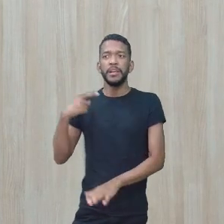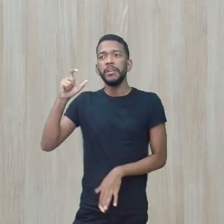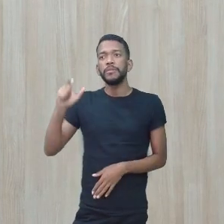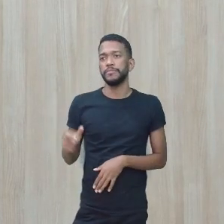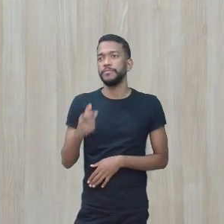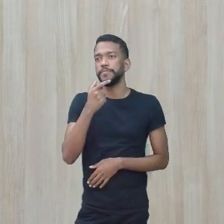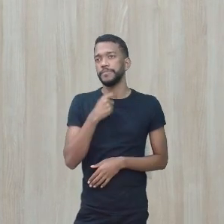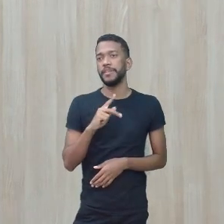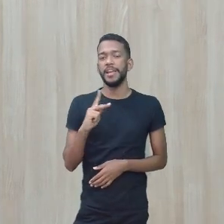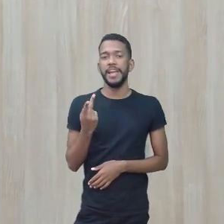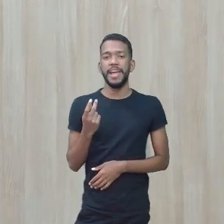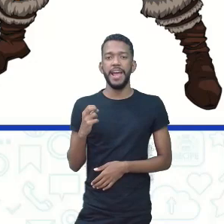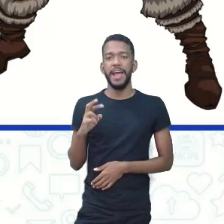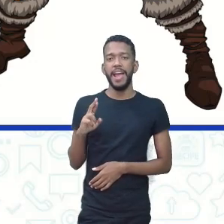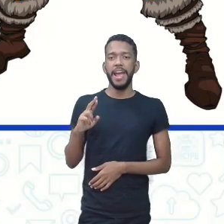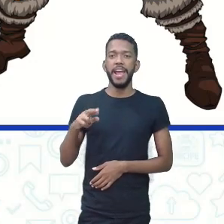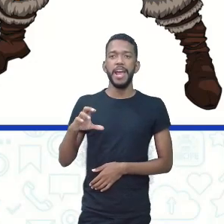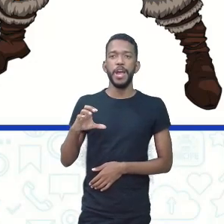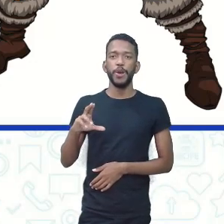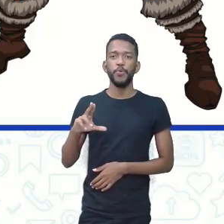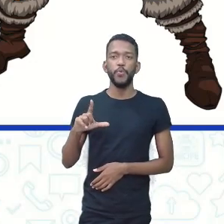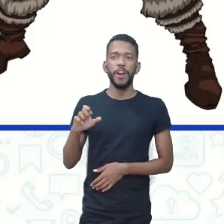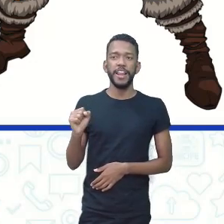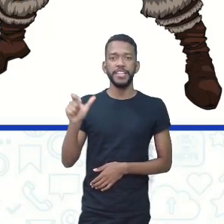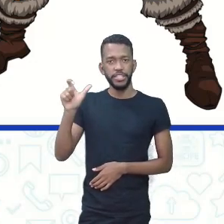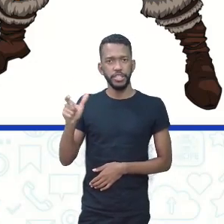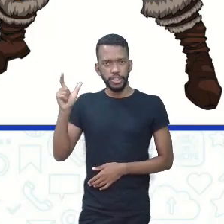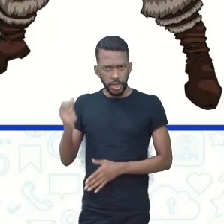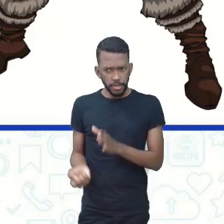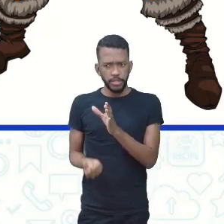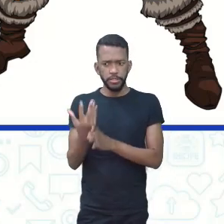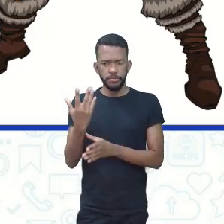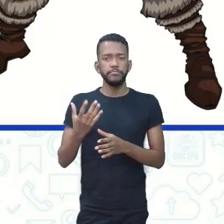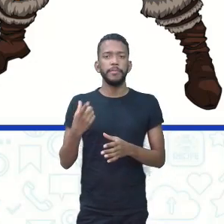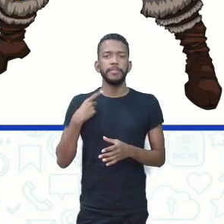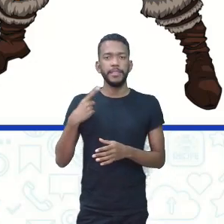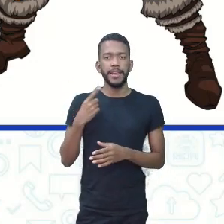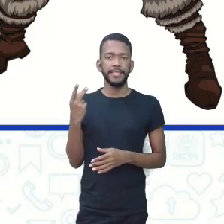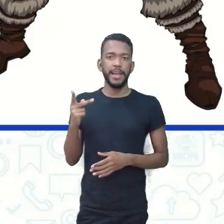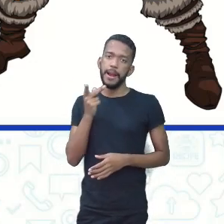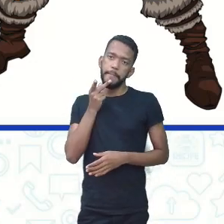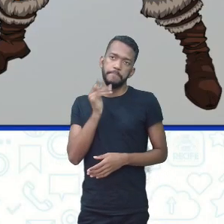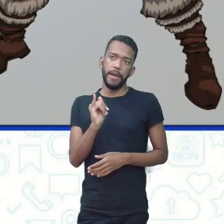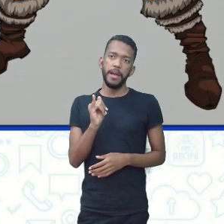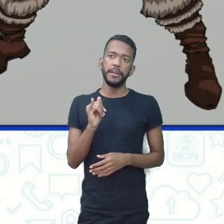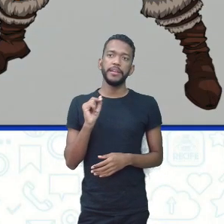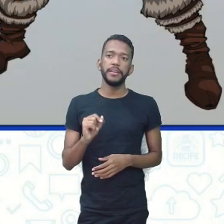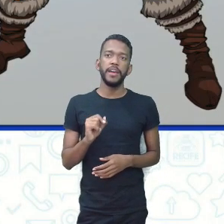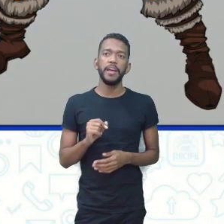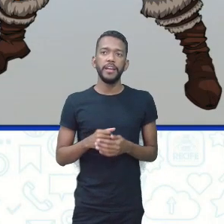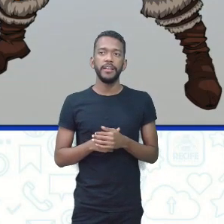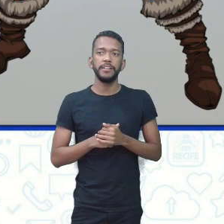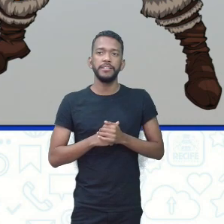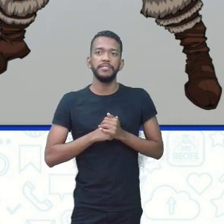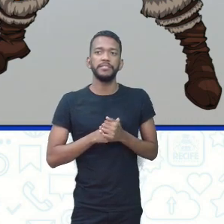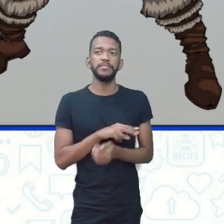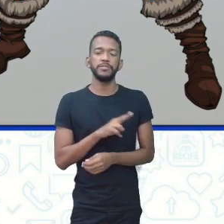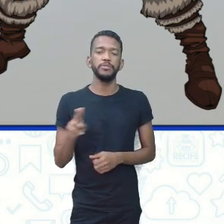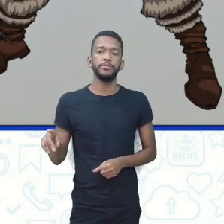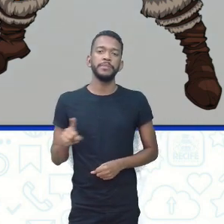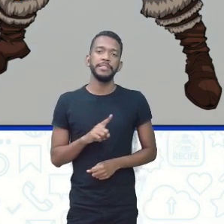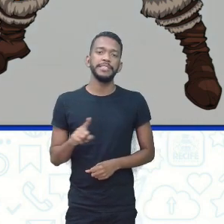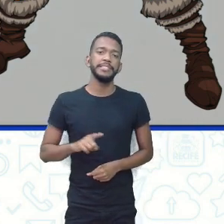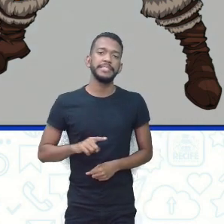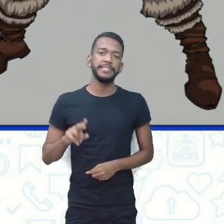o herói Hércules, né? Que ele faz esses jogos em homenagem ao seu pai. Quem é o pai? Zeus,